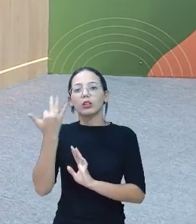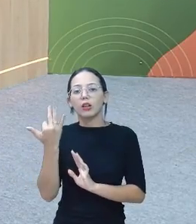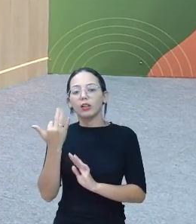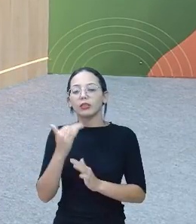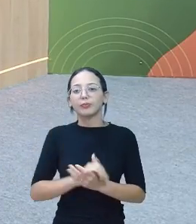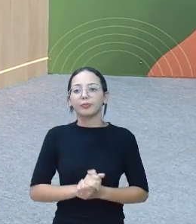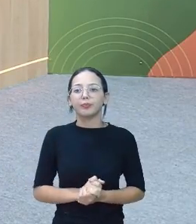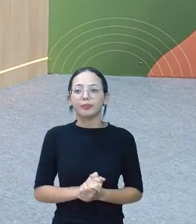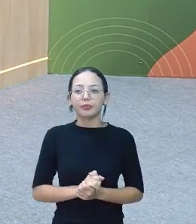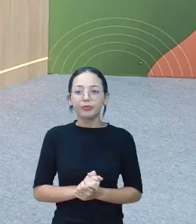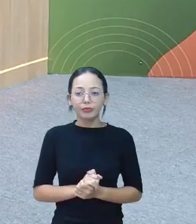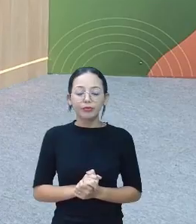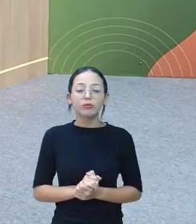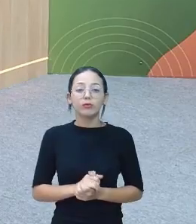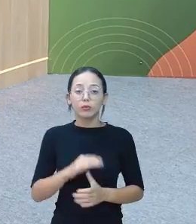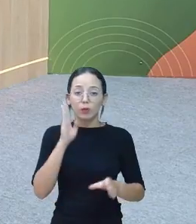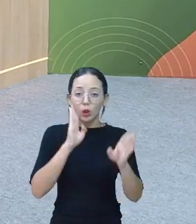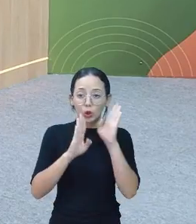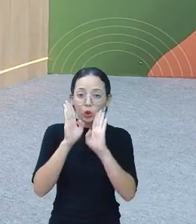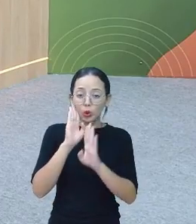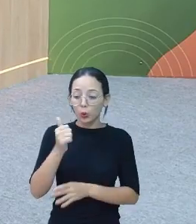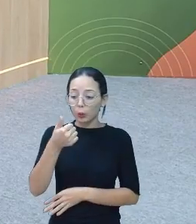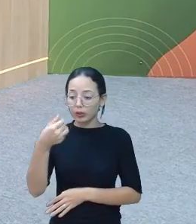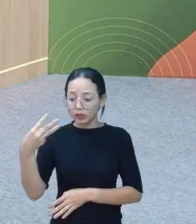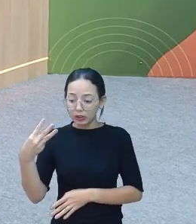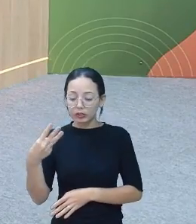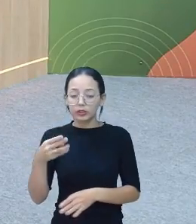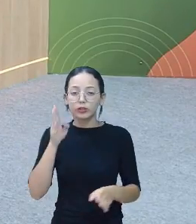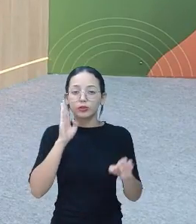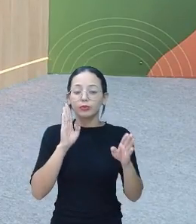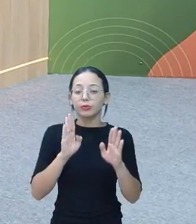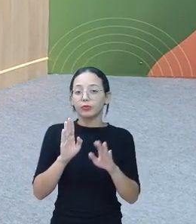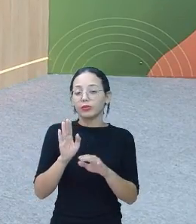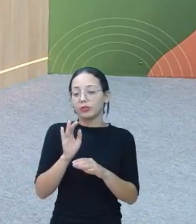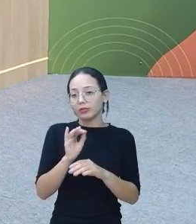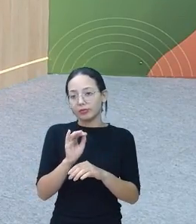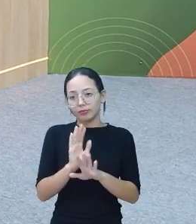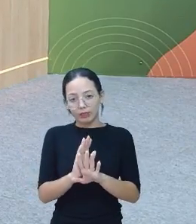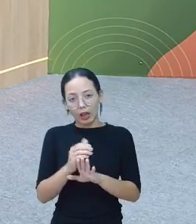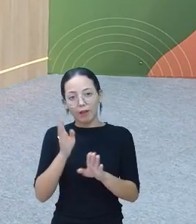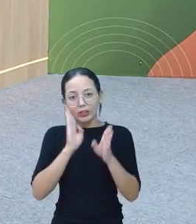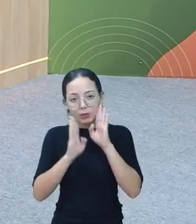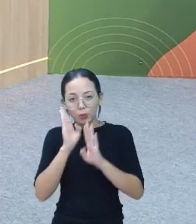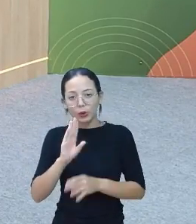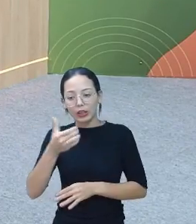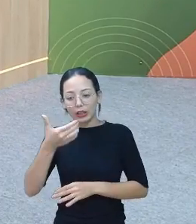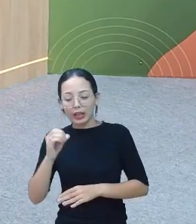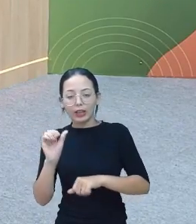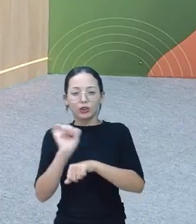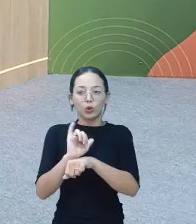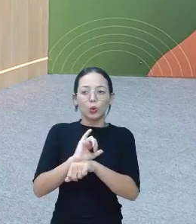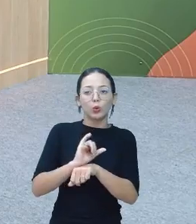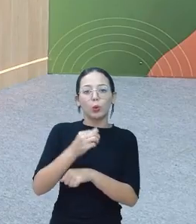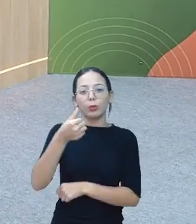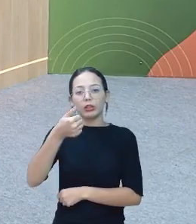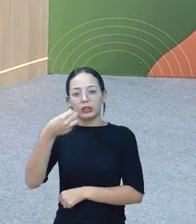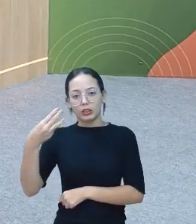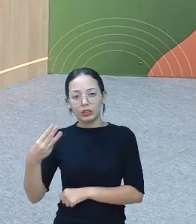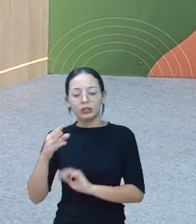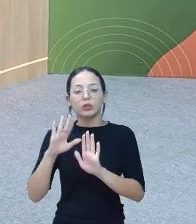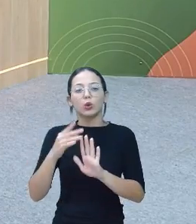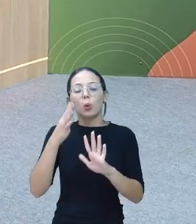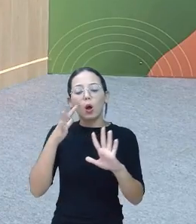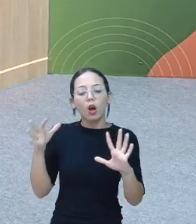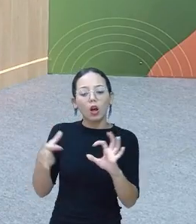16. Consequentemente, o YouTube está com 13 e o Facebook com 10, tá certo? Então, perceba que a relação